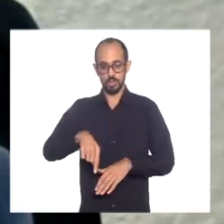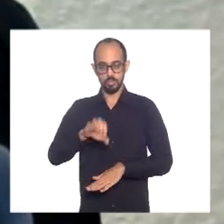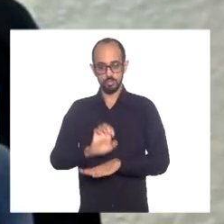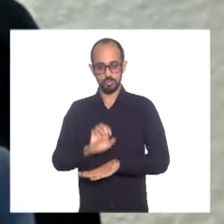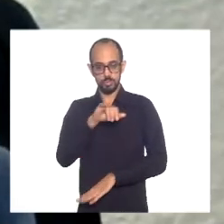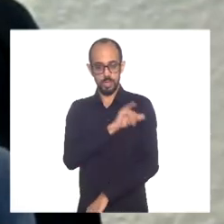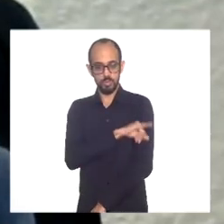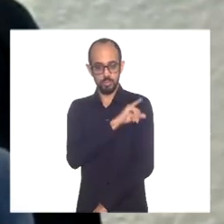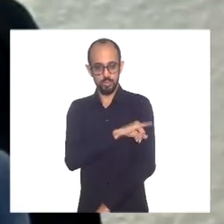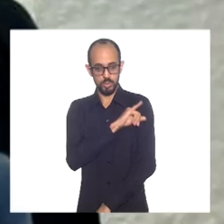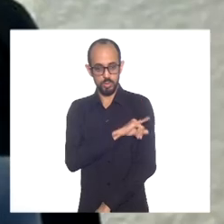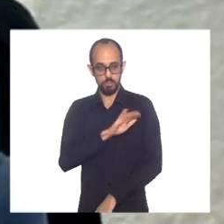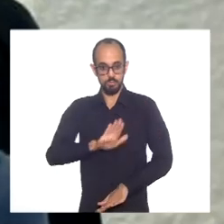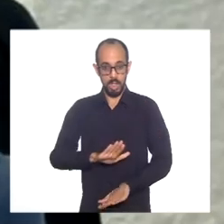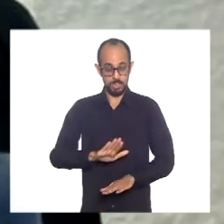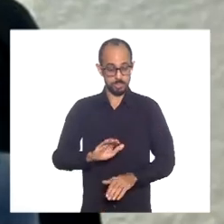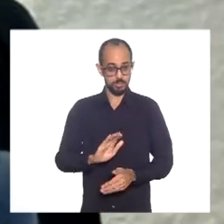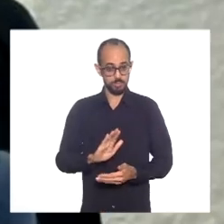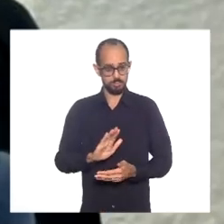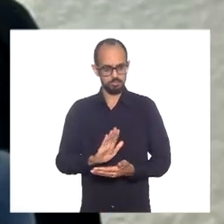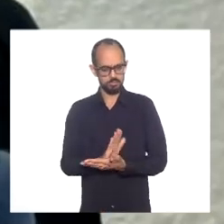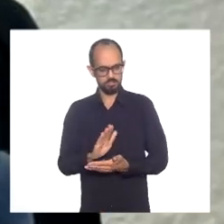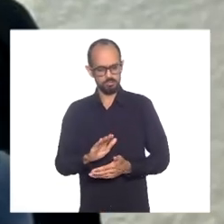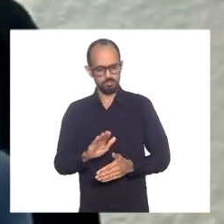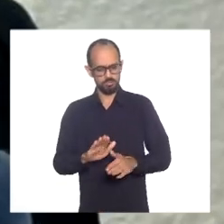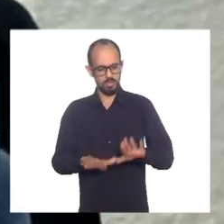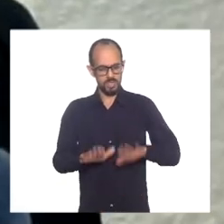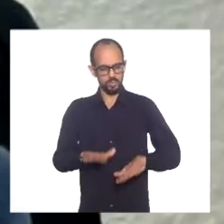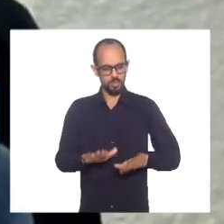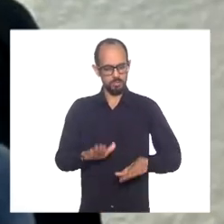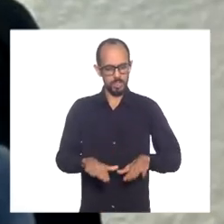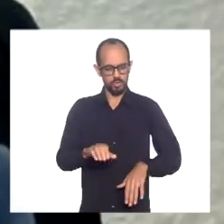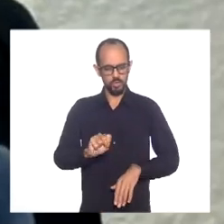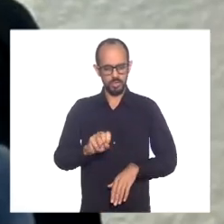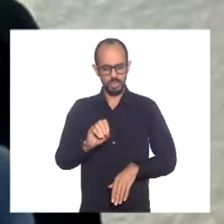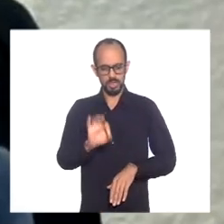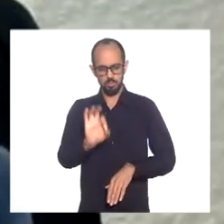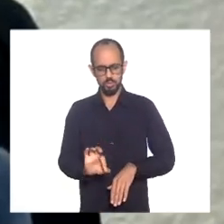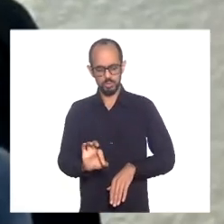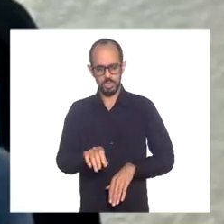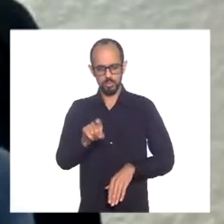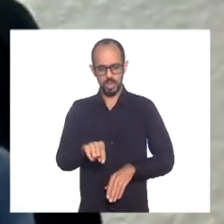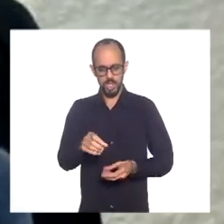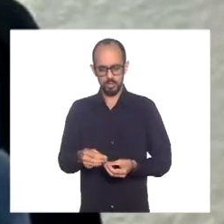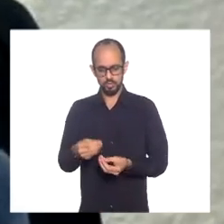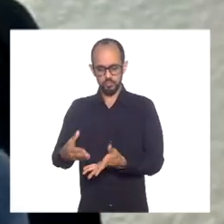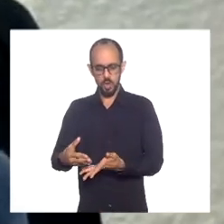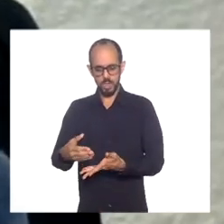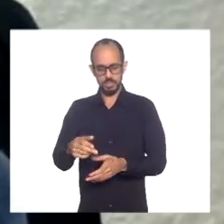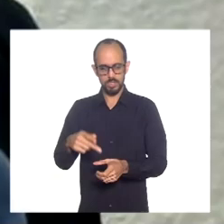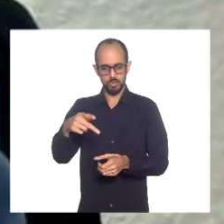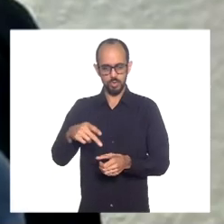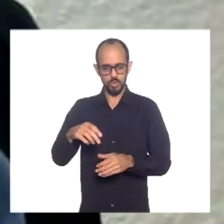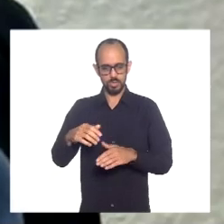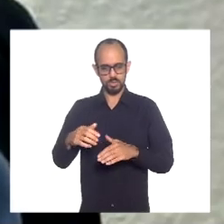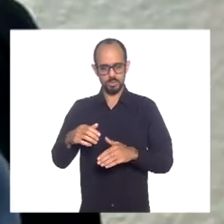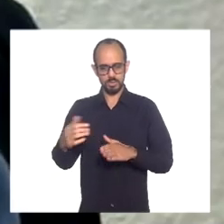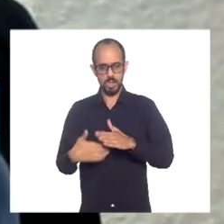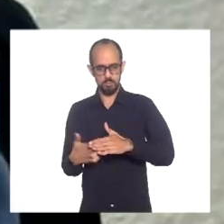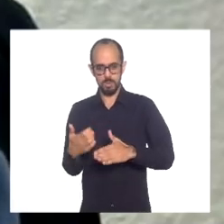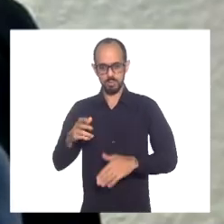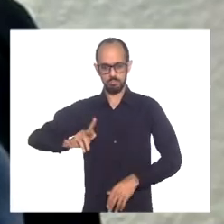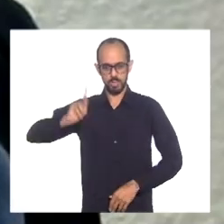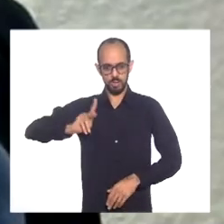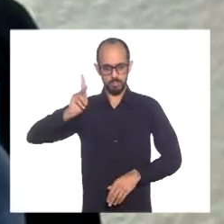mas somente, mas ao mesmo tempo, 80% dos fornecedores da Petrobras estão fora do Estado do Rio de Janeiro,